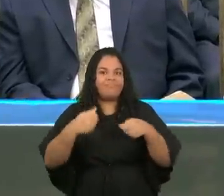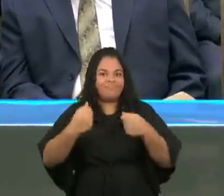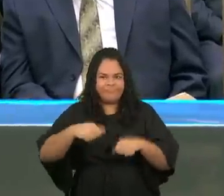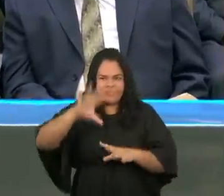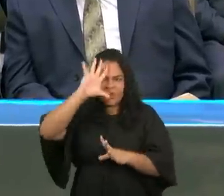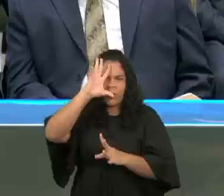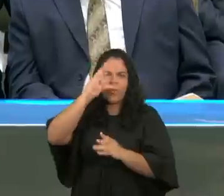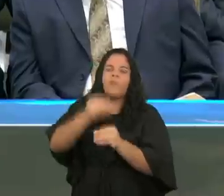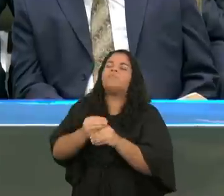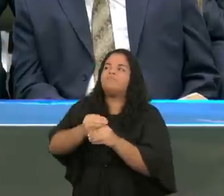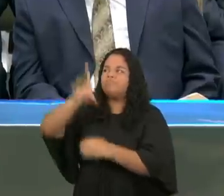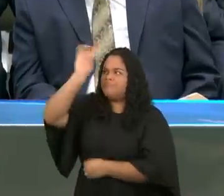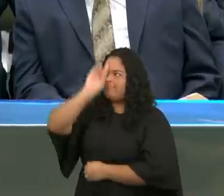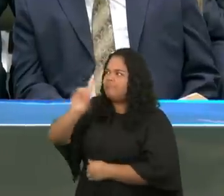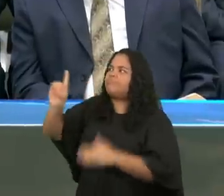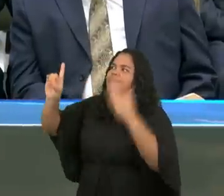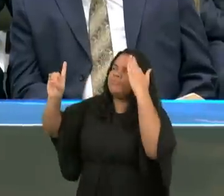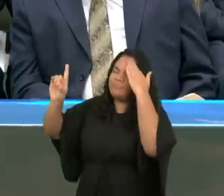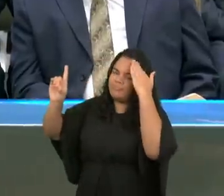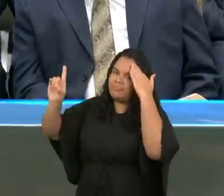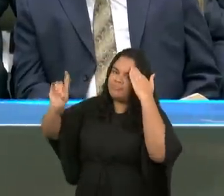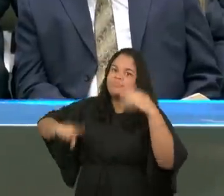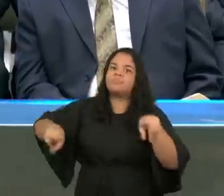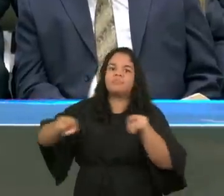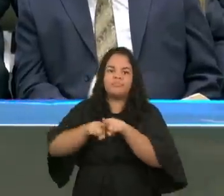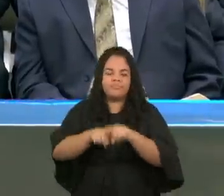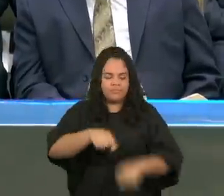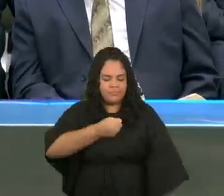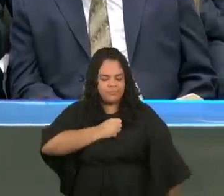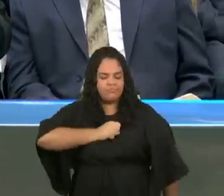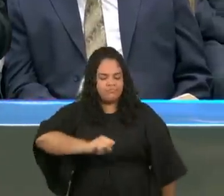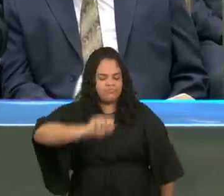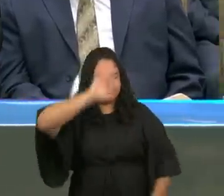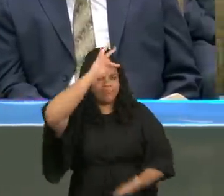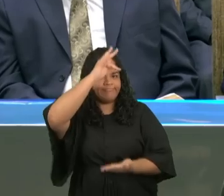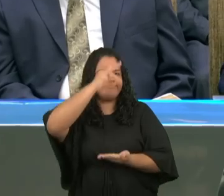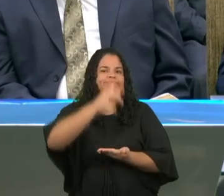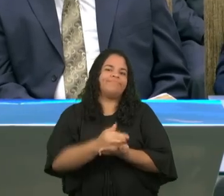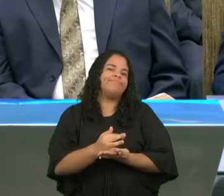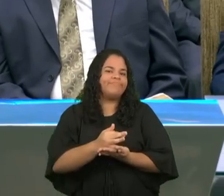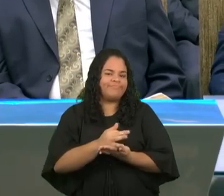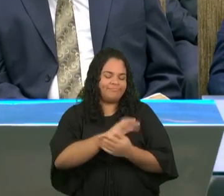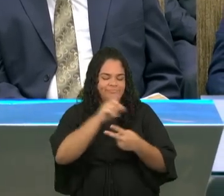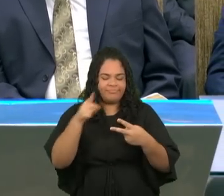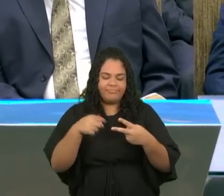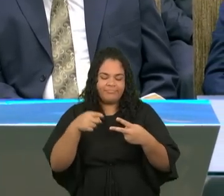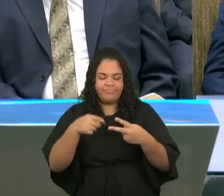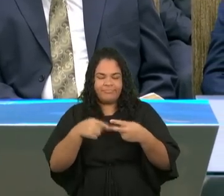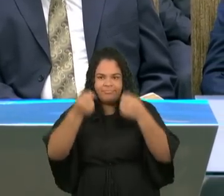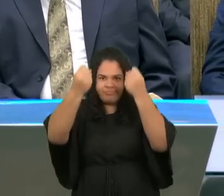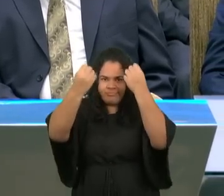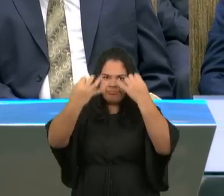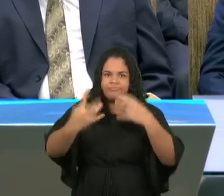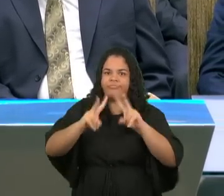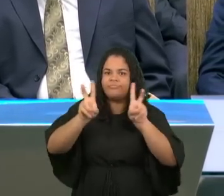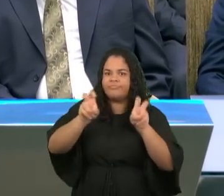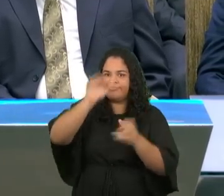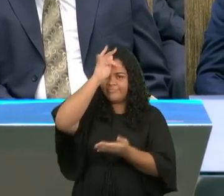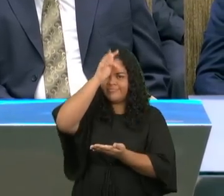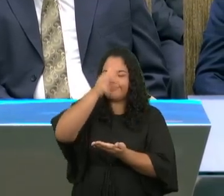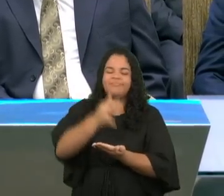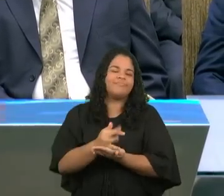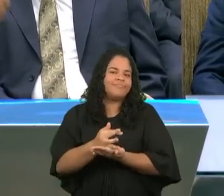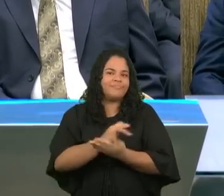o meu Deus, para defender a minha fé, para explicar a minha fé e para